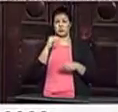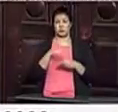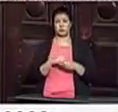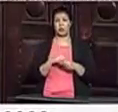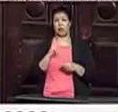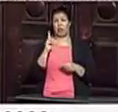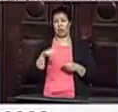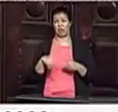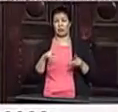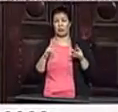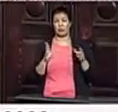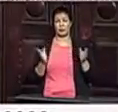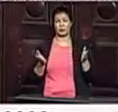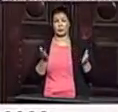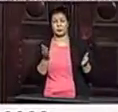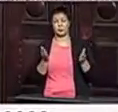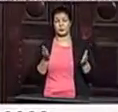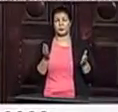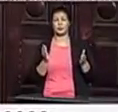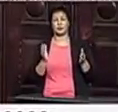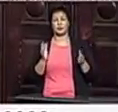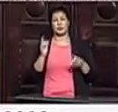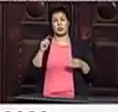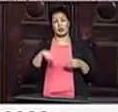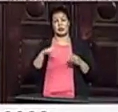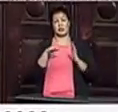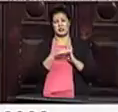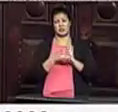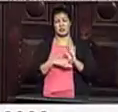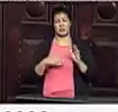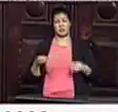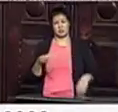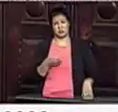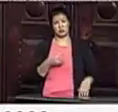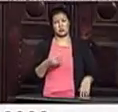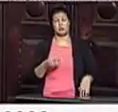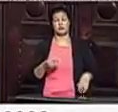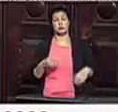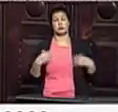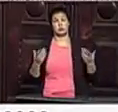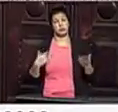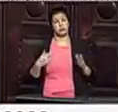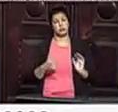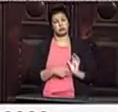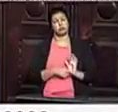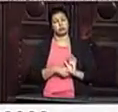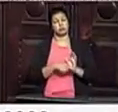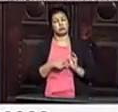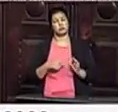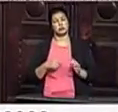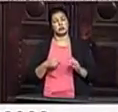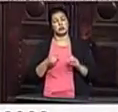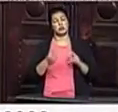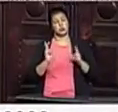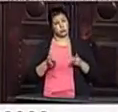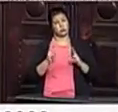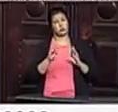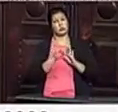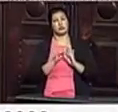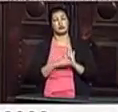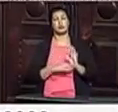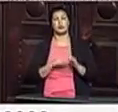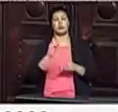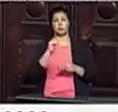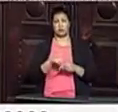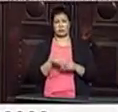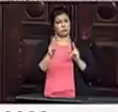sistema. Esse sistema não gerou problemas nas eleições municipais. Por isso eu defendo que seja mantido o sistema para as próximas